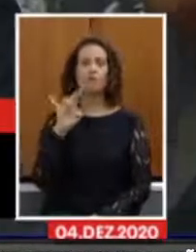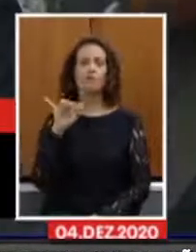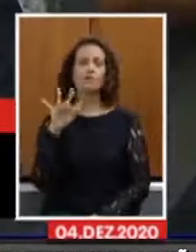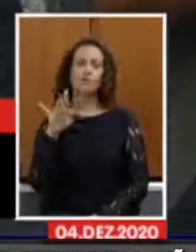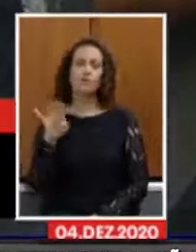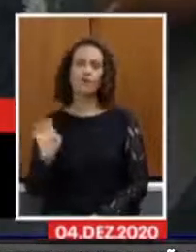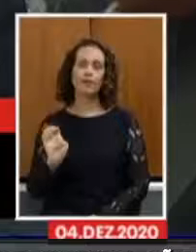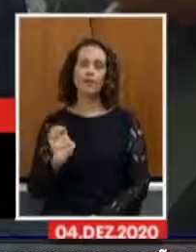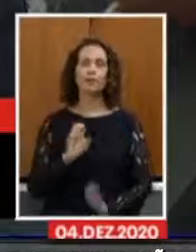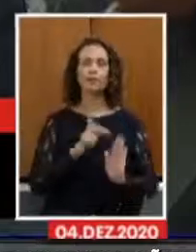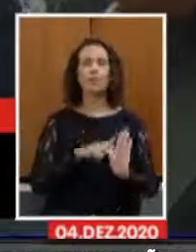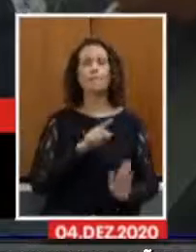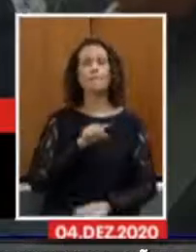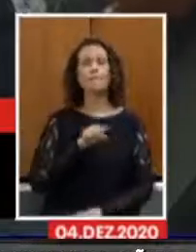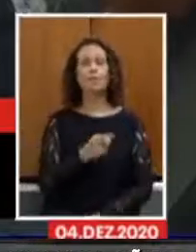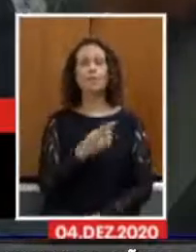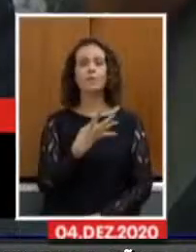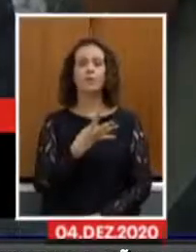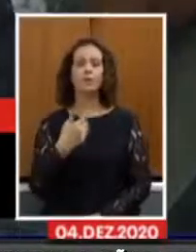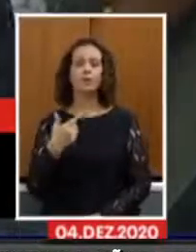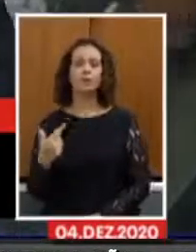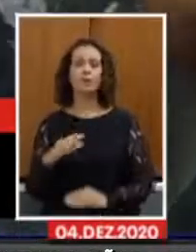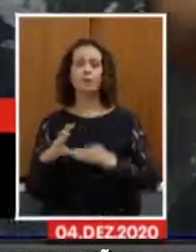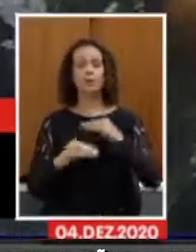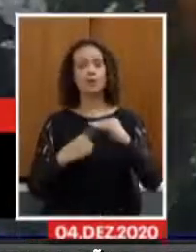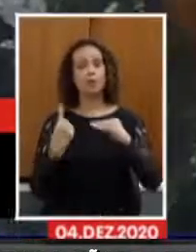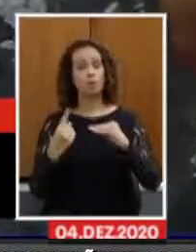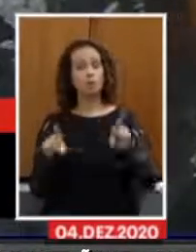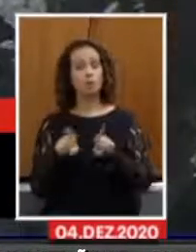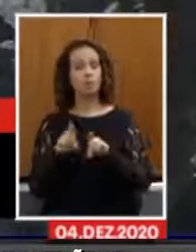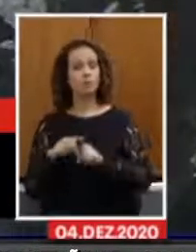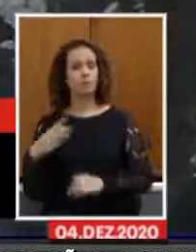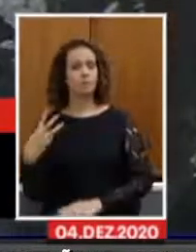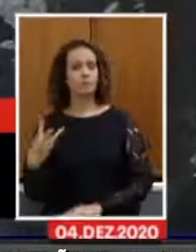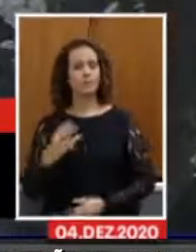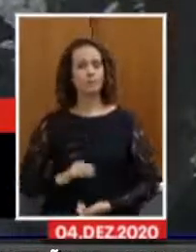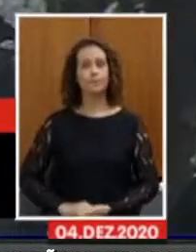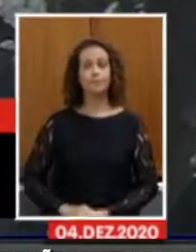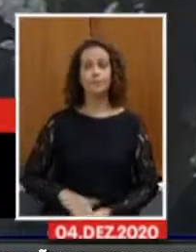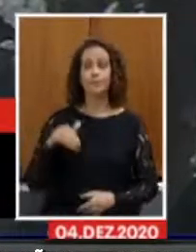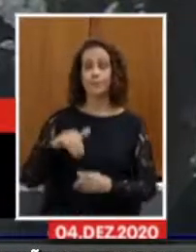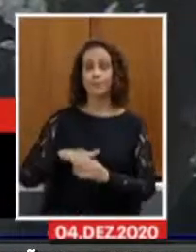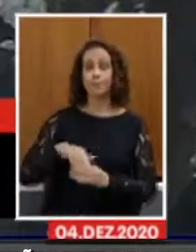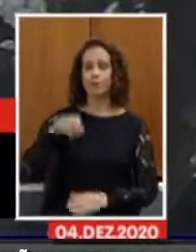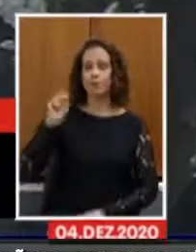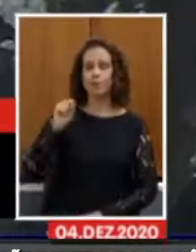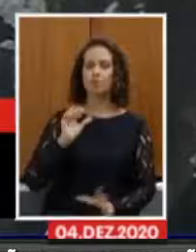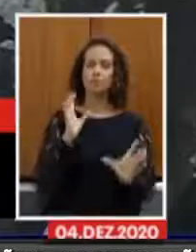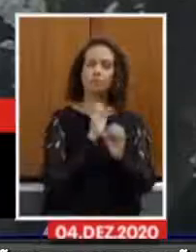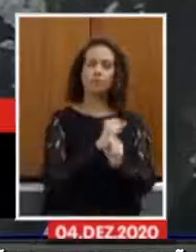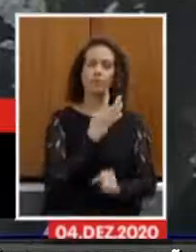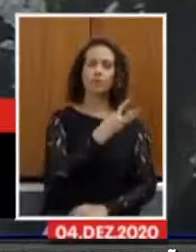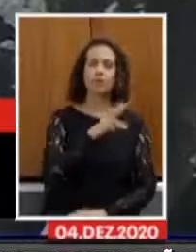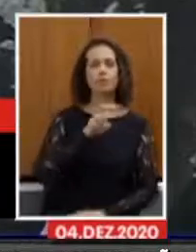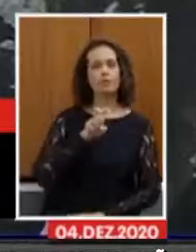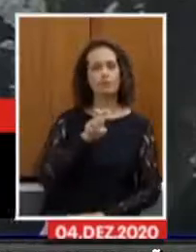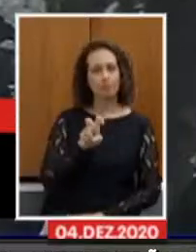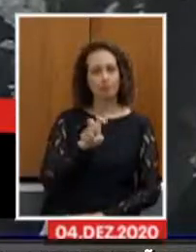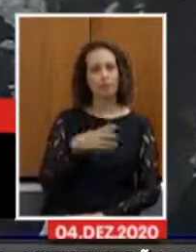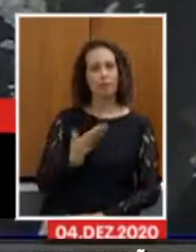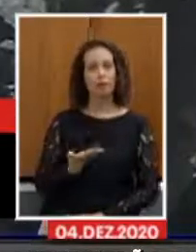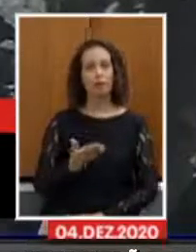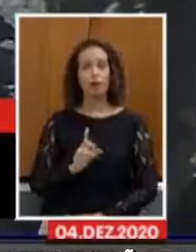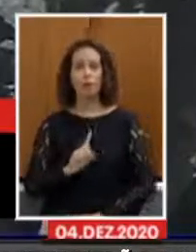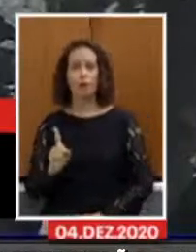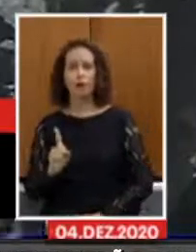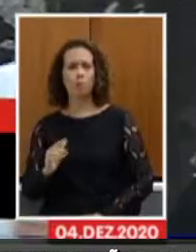lei 1042, as emendas 1 e 3. Votaram sim 45 senhoras e senhores deputados, não houve voto